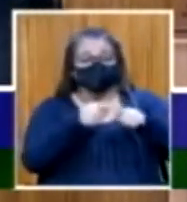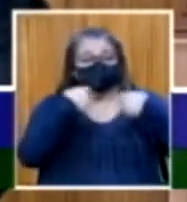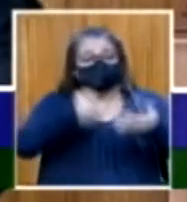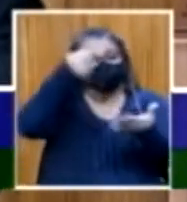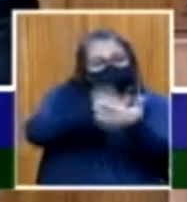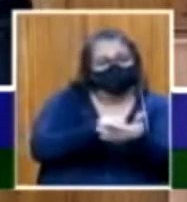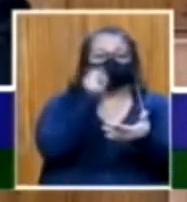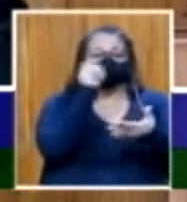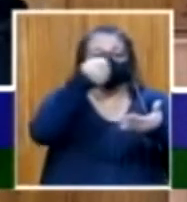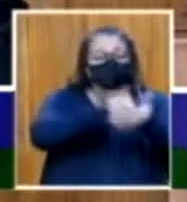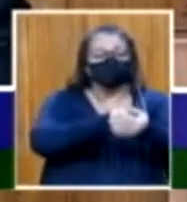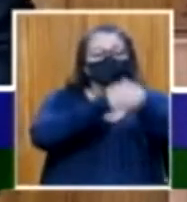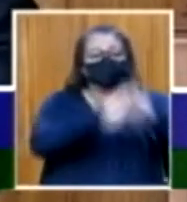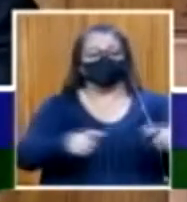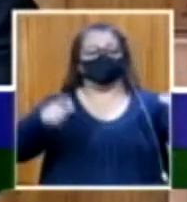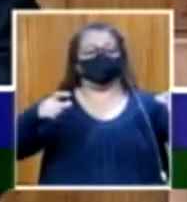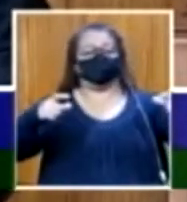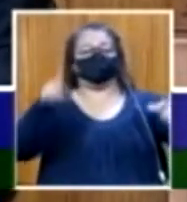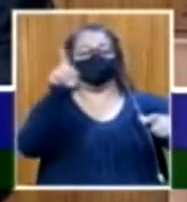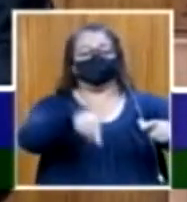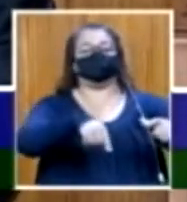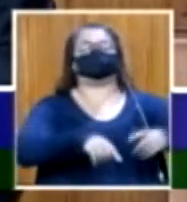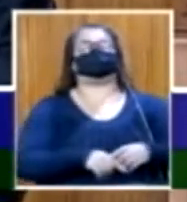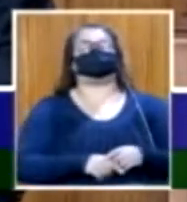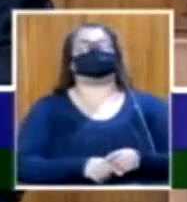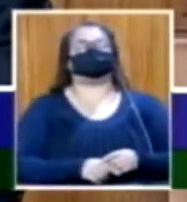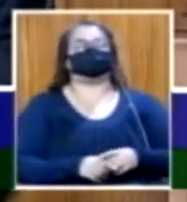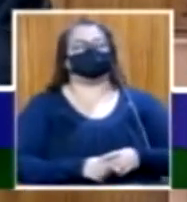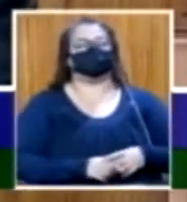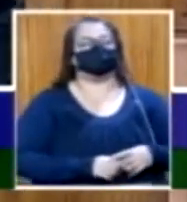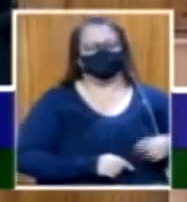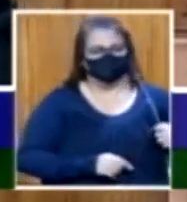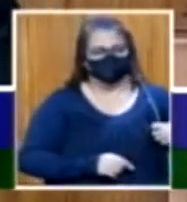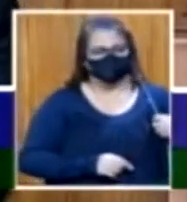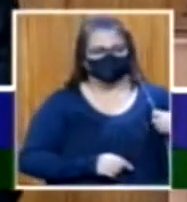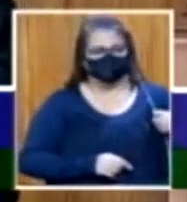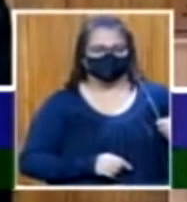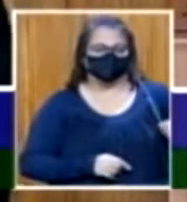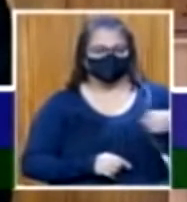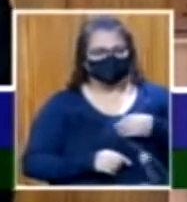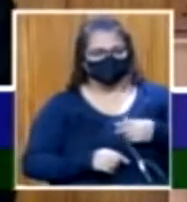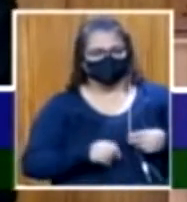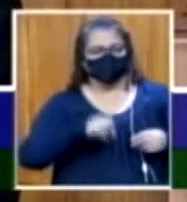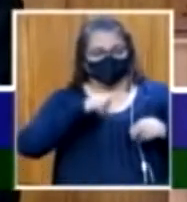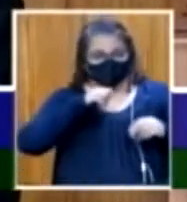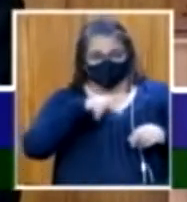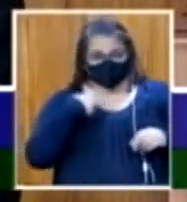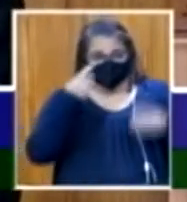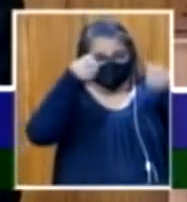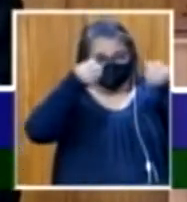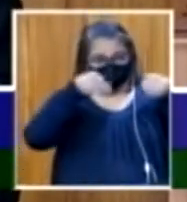mais imposto embutido no custo dos produtos. É isso que nós estamos falando. E quando a gente traz essa